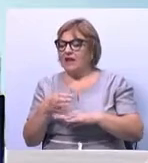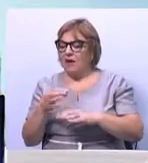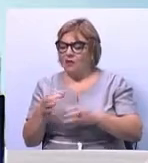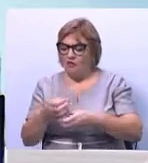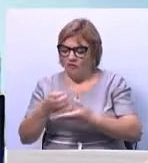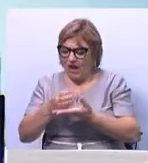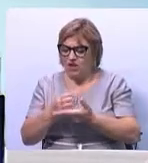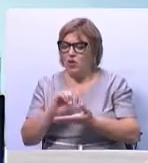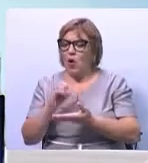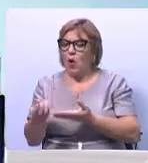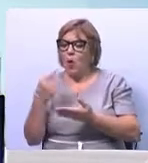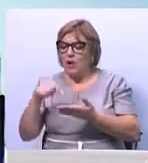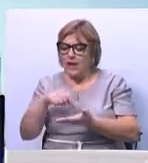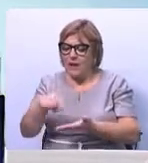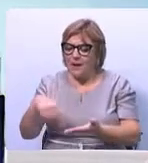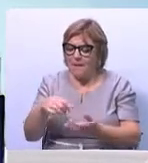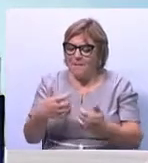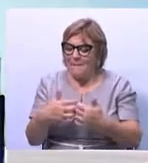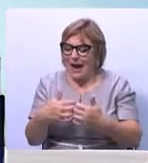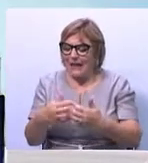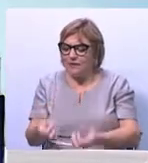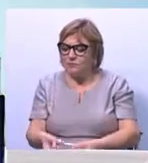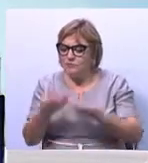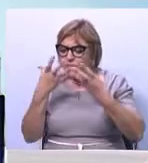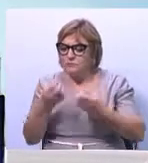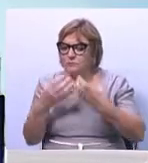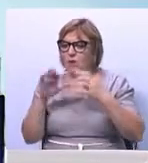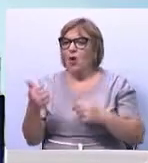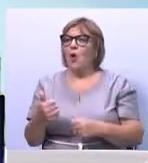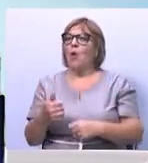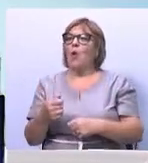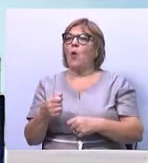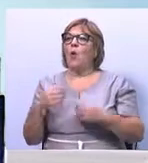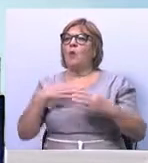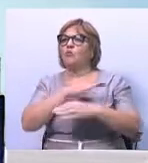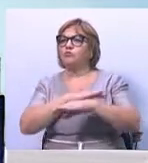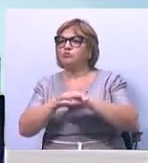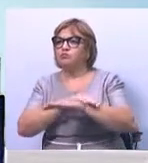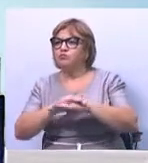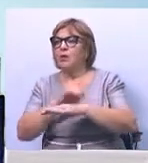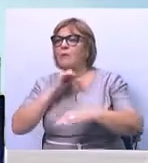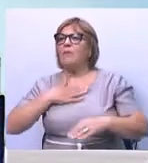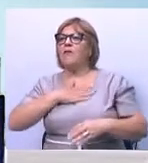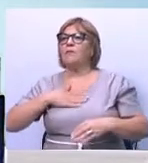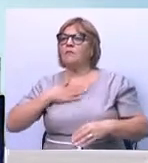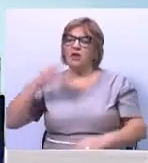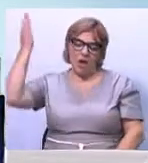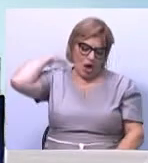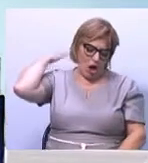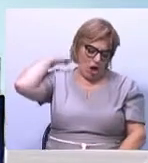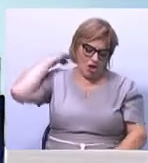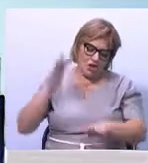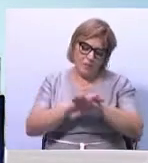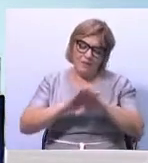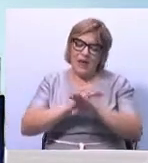utilizar no difusor, por exemplo, na aplicação tópica, um bálsamo que podemos colocar a nível do peito ou mesmo das costas antes de